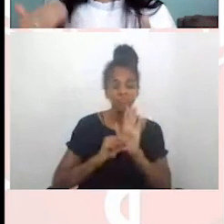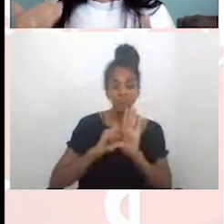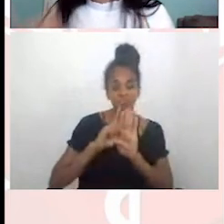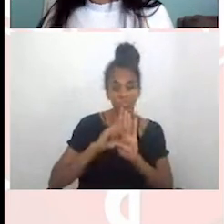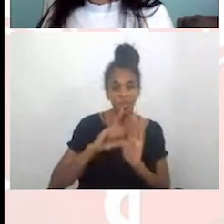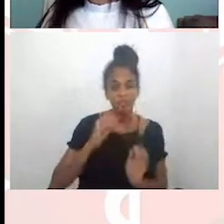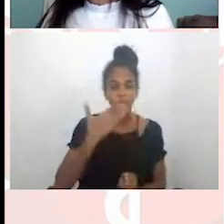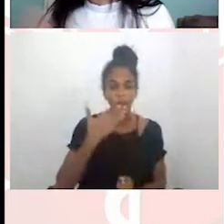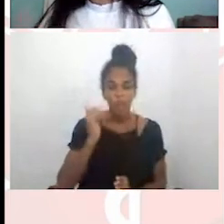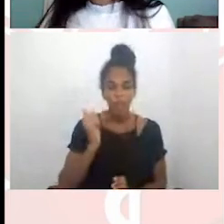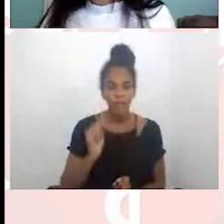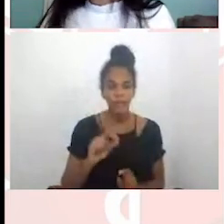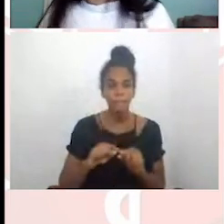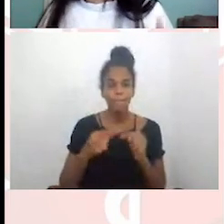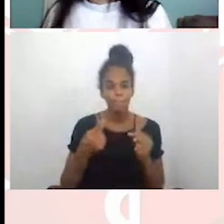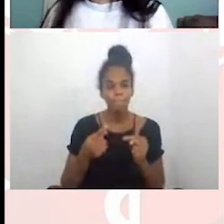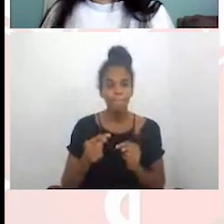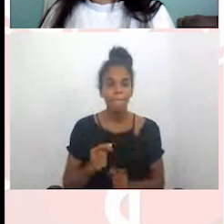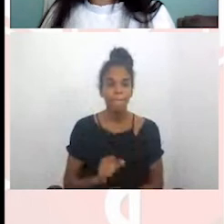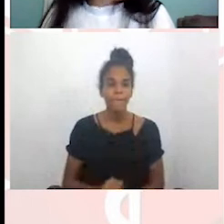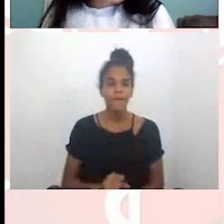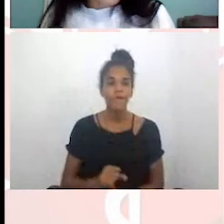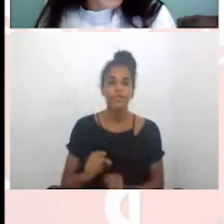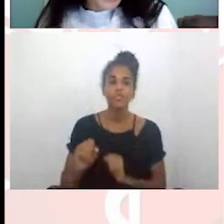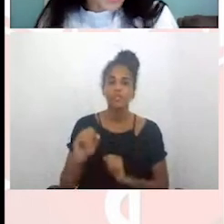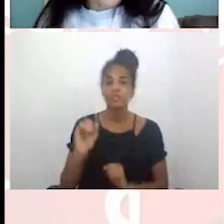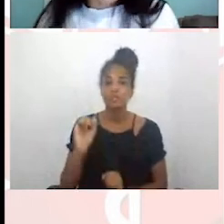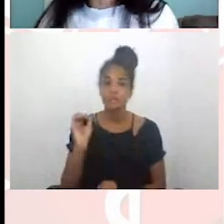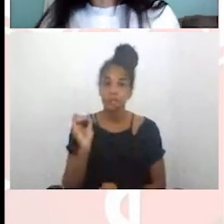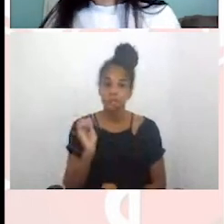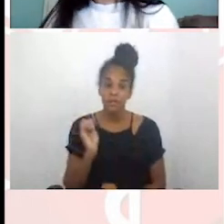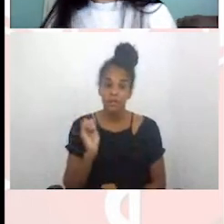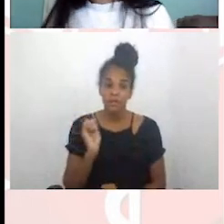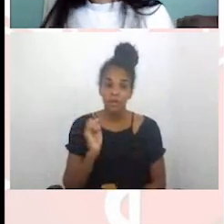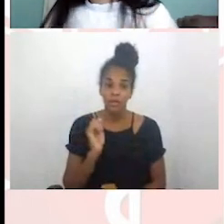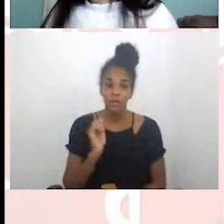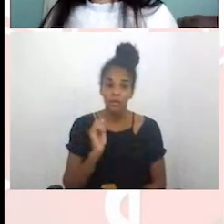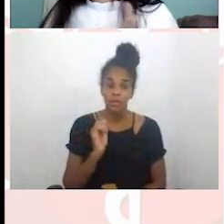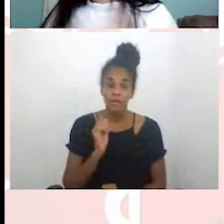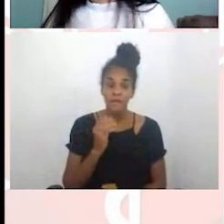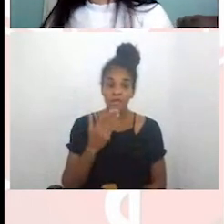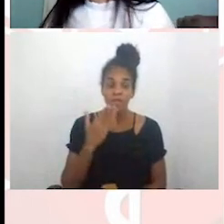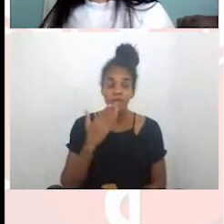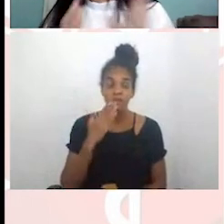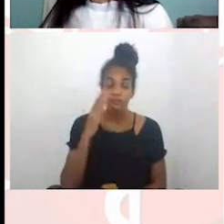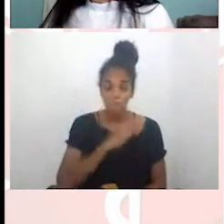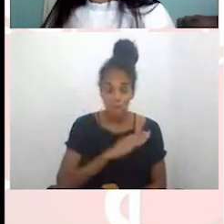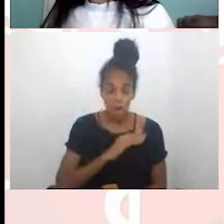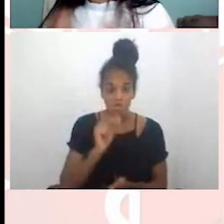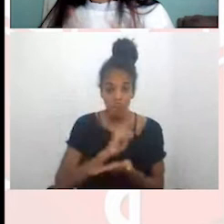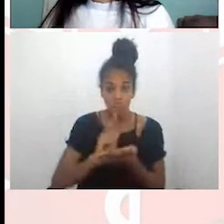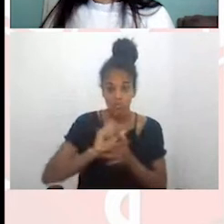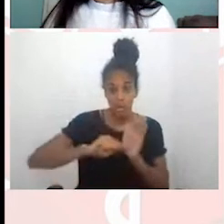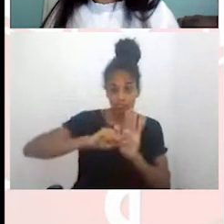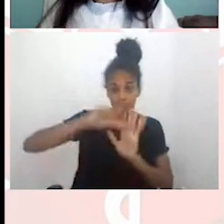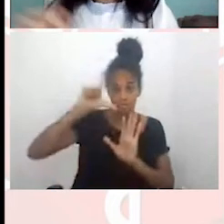bom. E para o coronavírus também? Pode ser, pode não ser, mas faz mal ter a vitamina D no nível excelente? Não faz mal. Então, vamos fazer na dose adequada